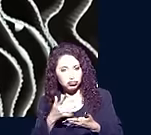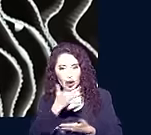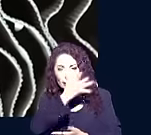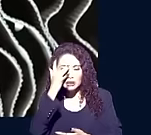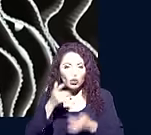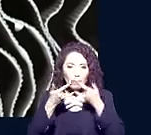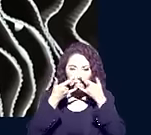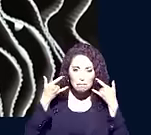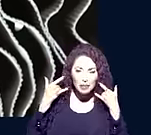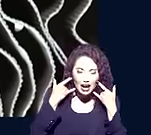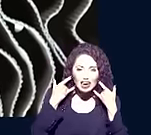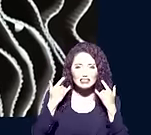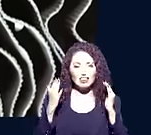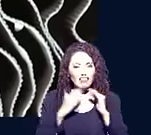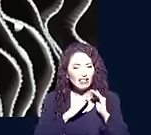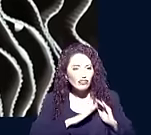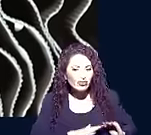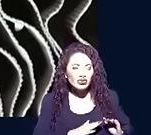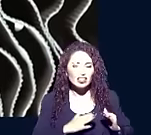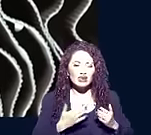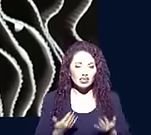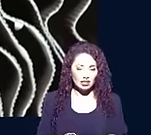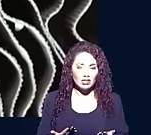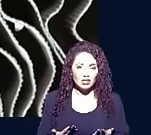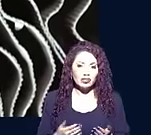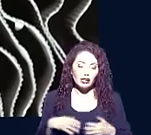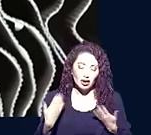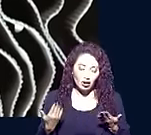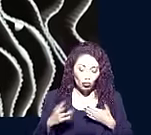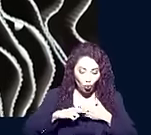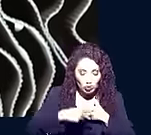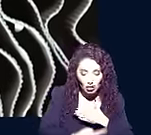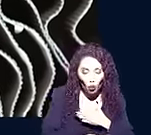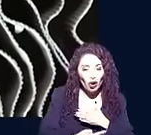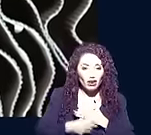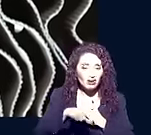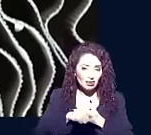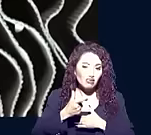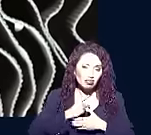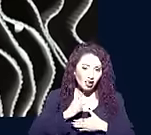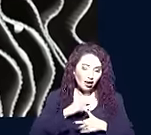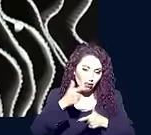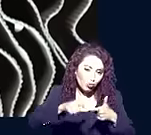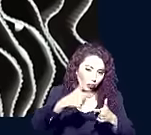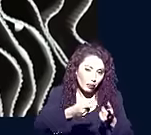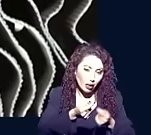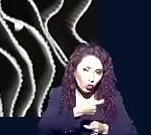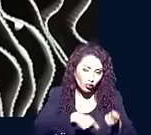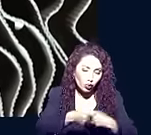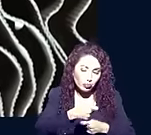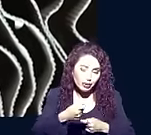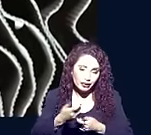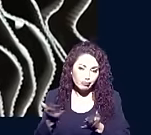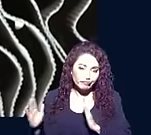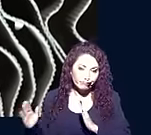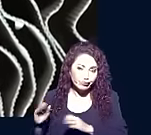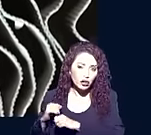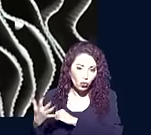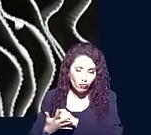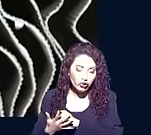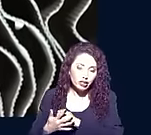pandemia então o efeito da pandemia nós teríamos o rebote econômico e é claro você não tem como fazer uma uma uma uma